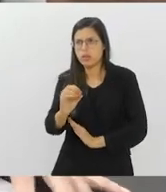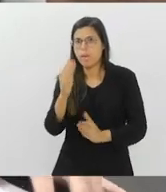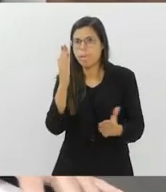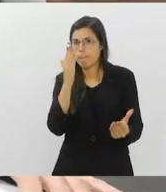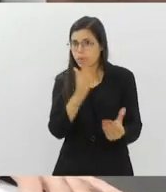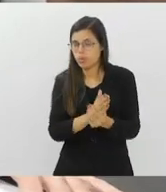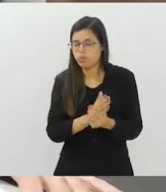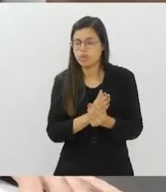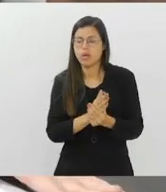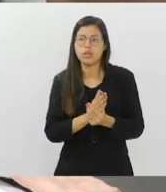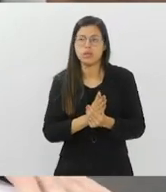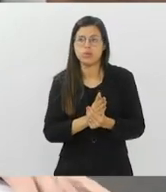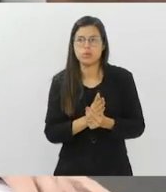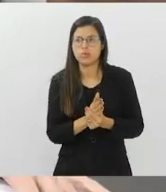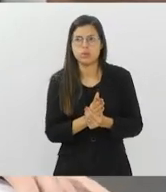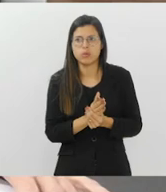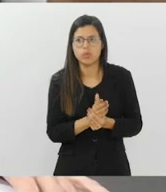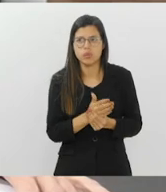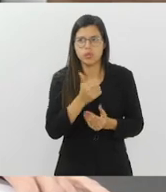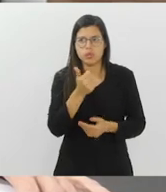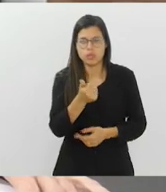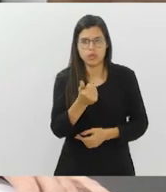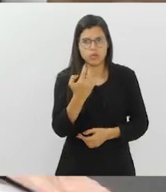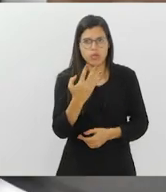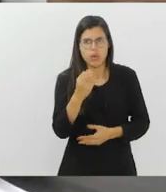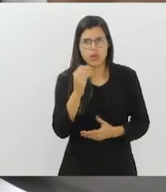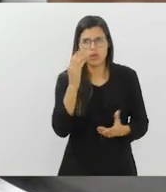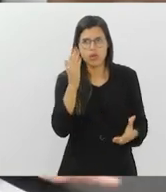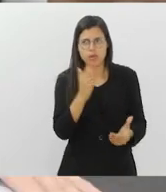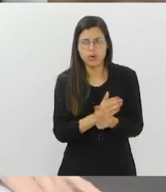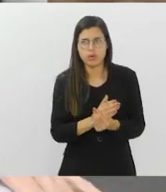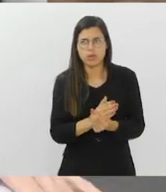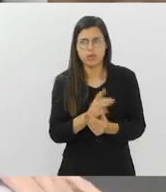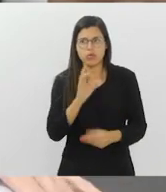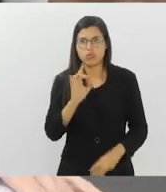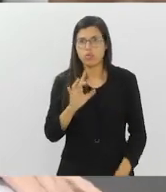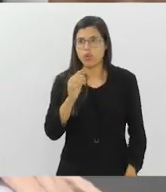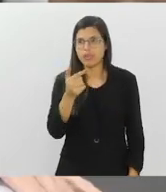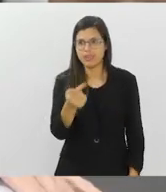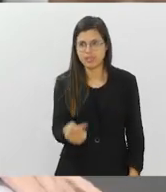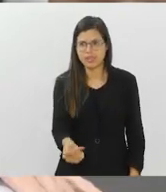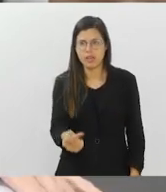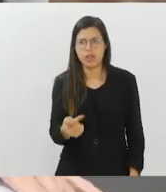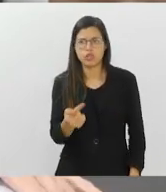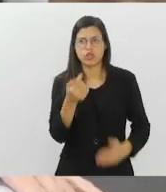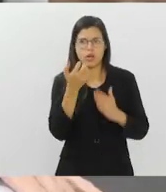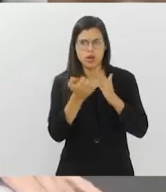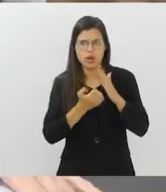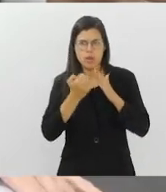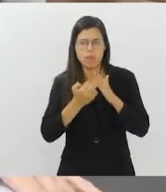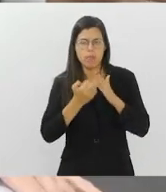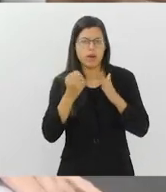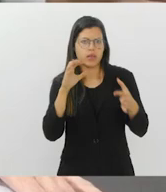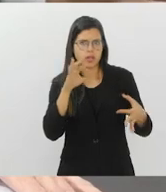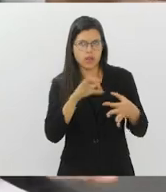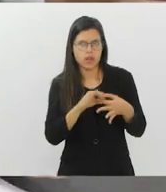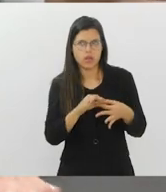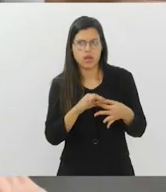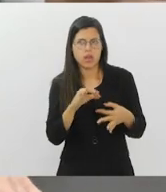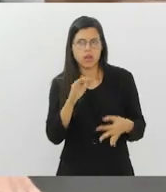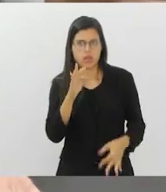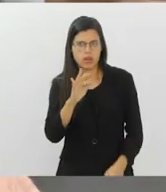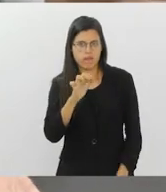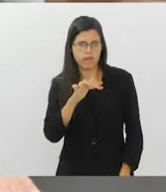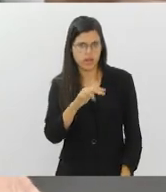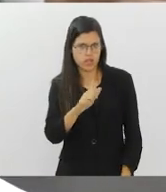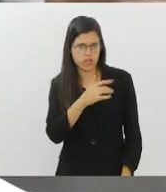processos. Desses 140 processos, apenas 7 são de empresas associadas à FenaSaúde.